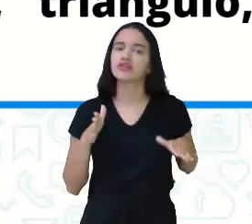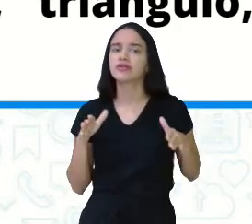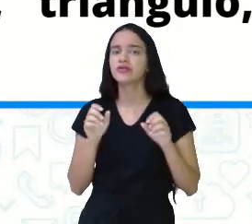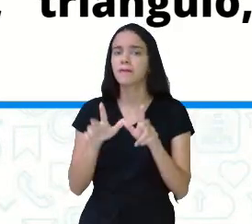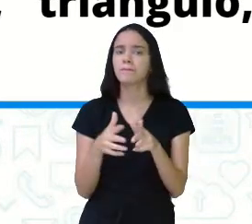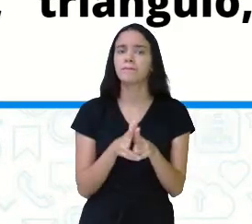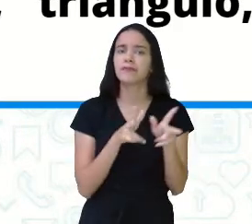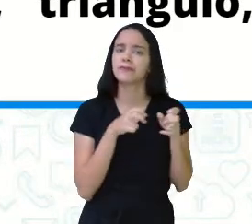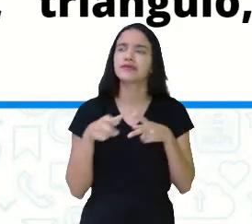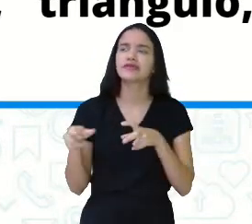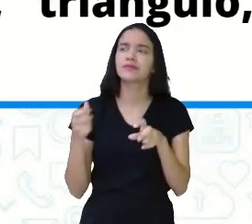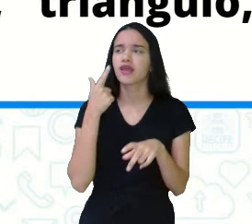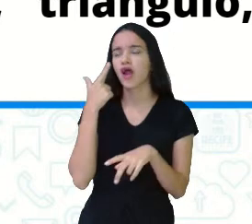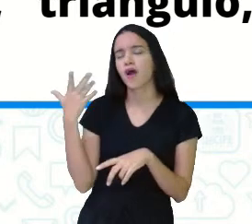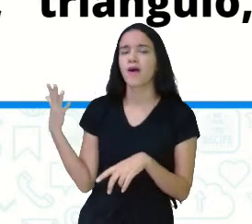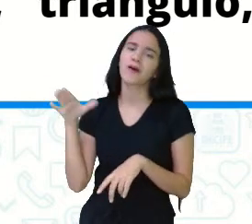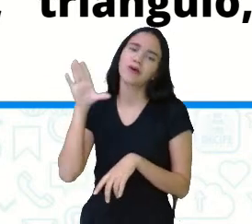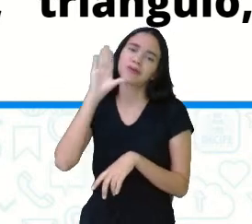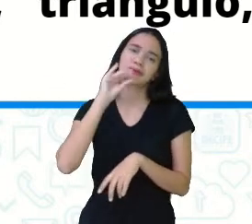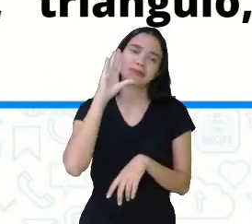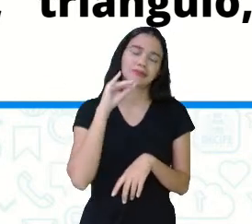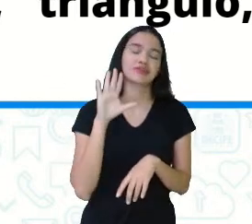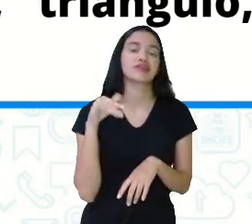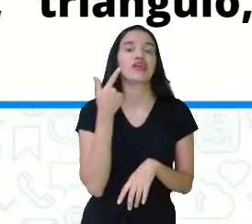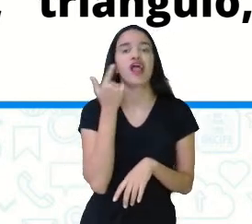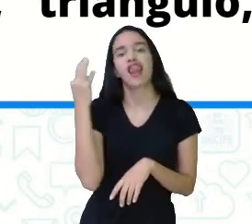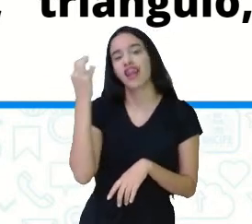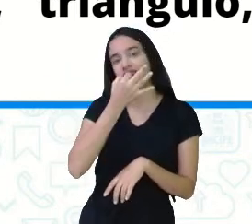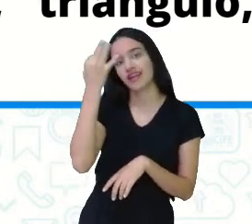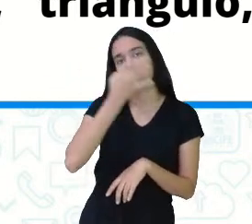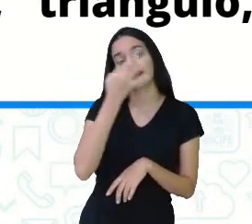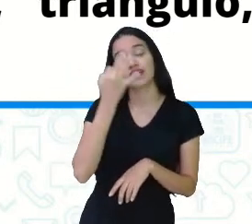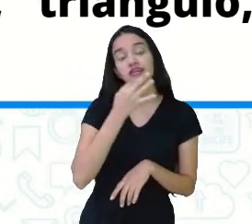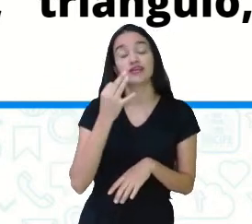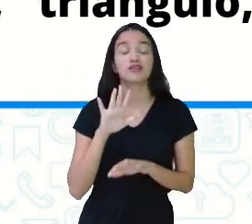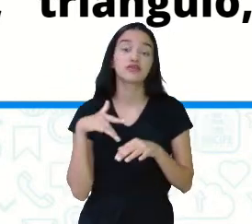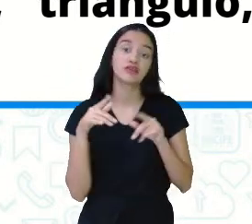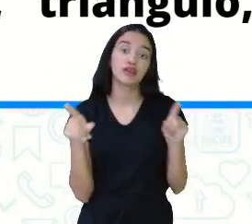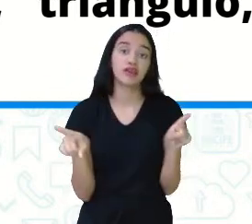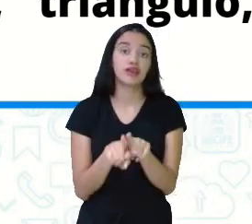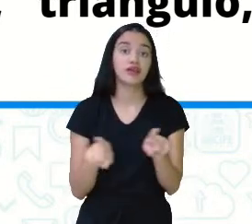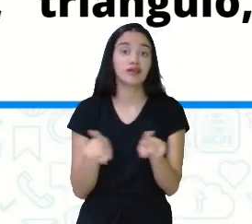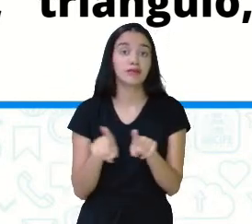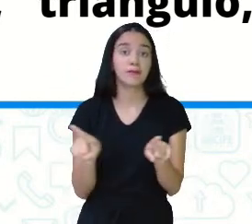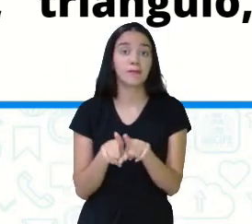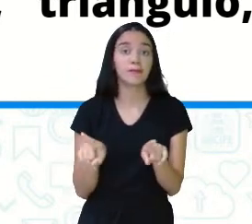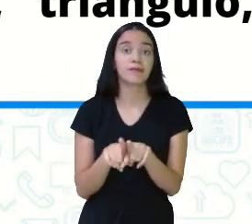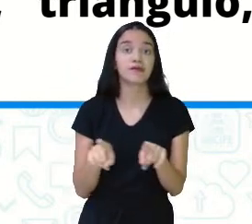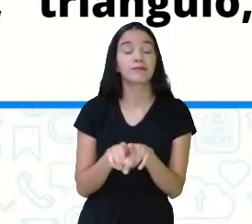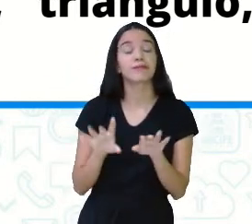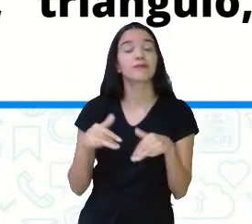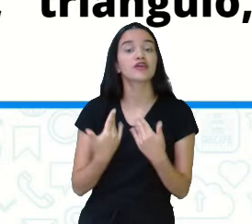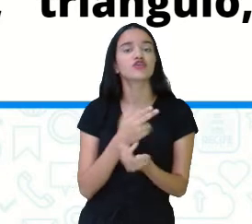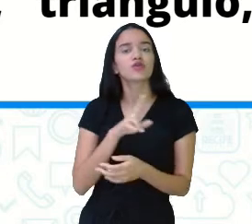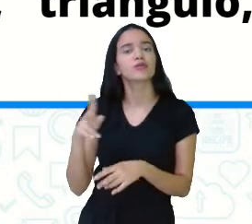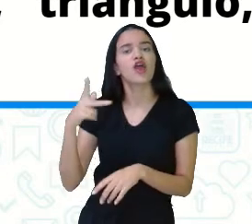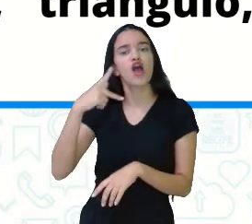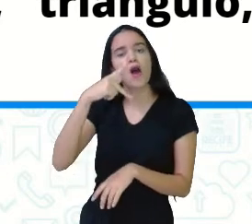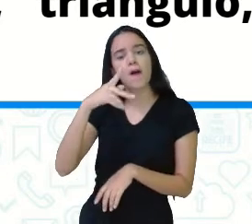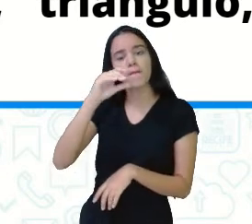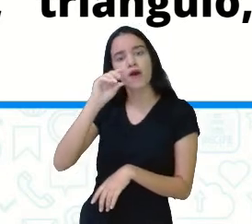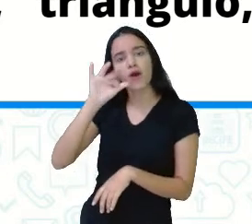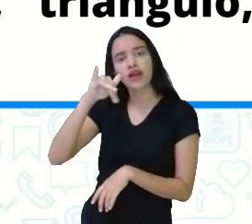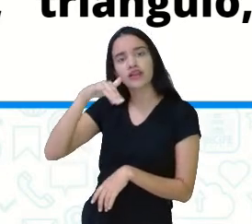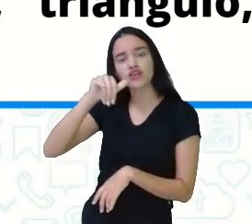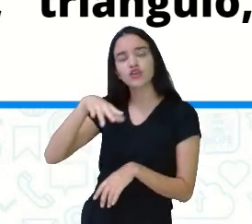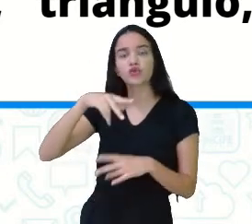Olha que patinho lindo de tangram. Algumas figuras planas também podem ser chamadas de polígonos.